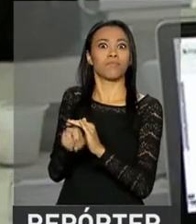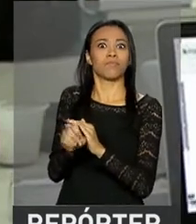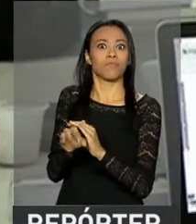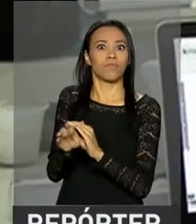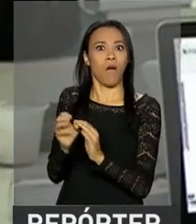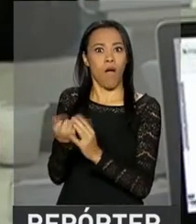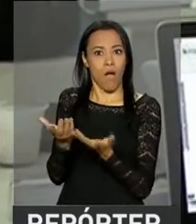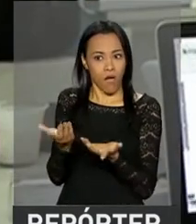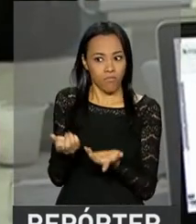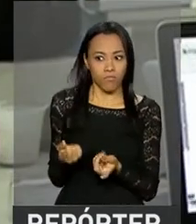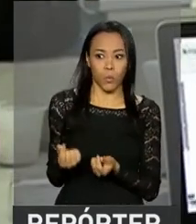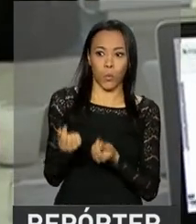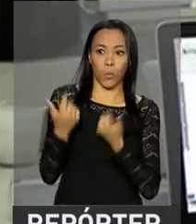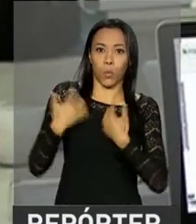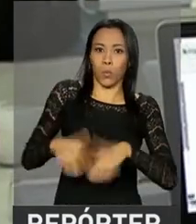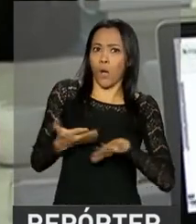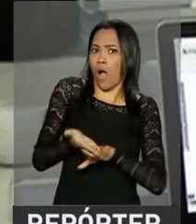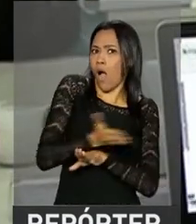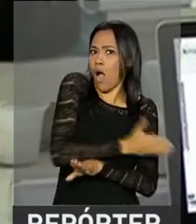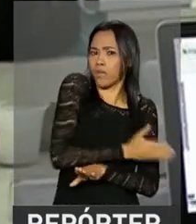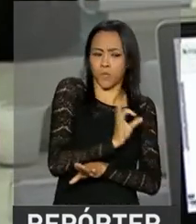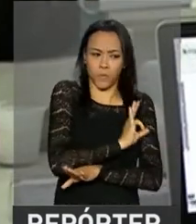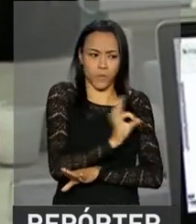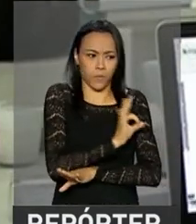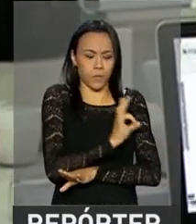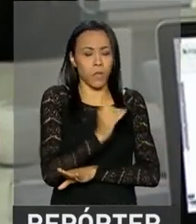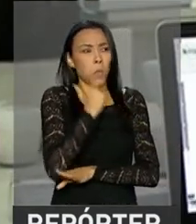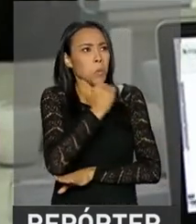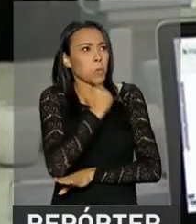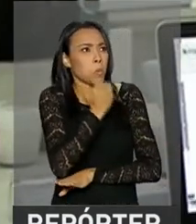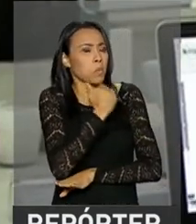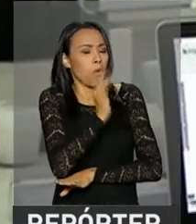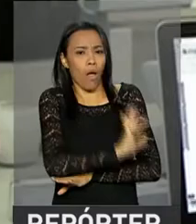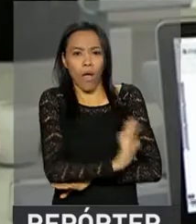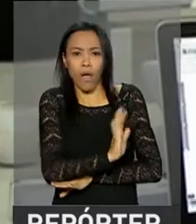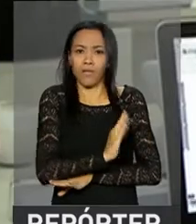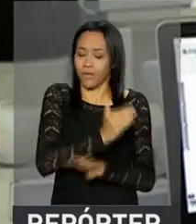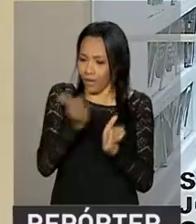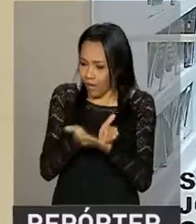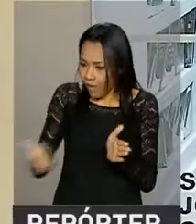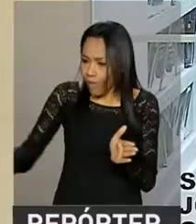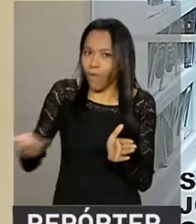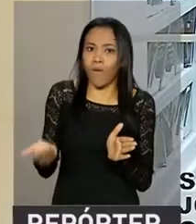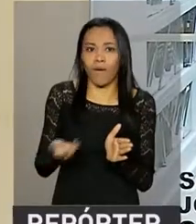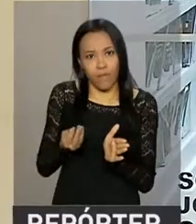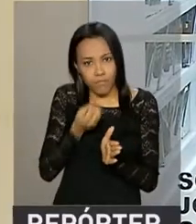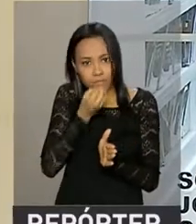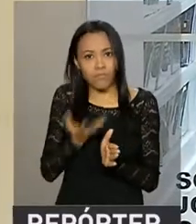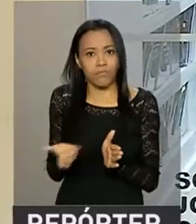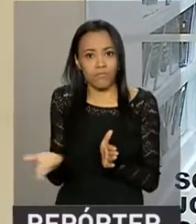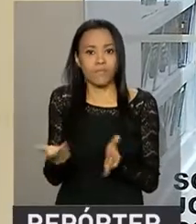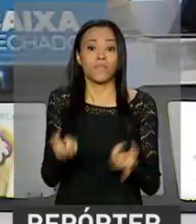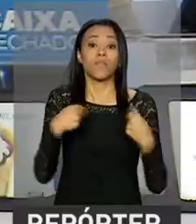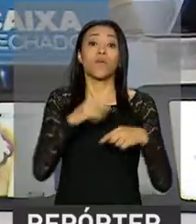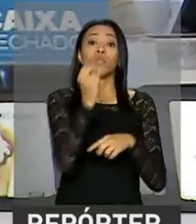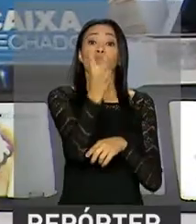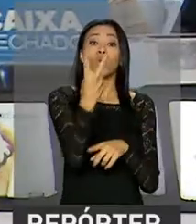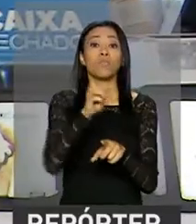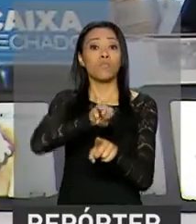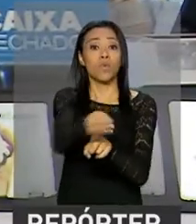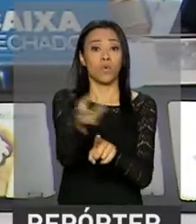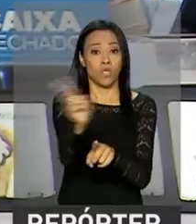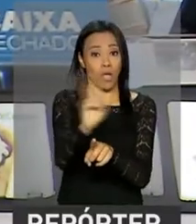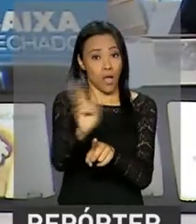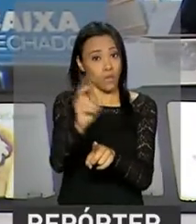uma poupança que eu não tinha amy atentado ou bem preparado pra isso dois milhões de reais serão investidos no programa